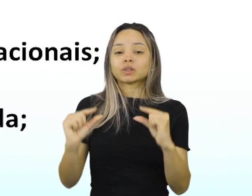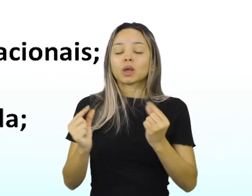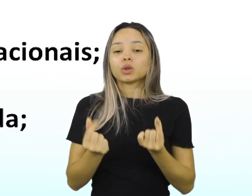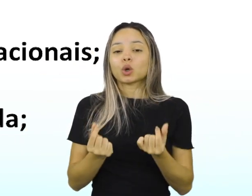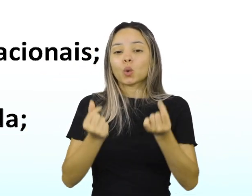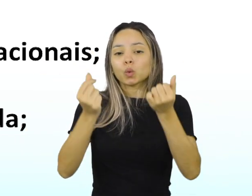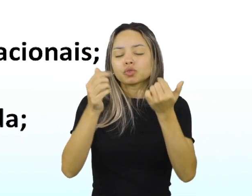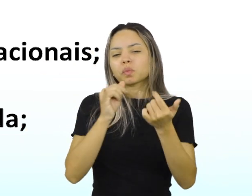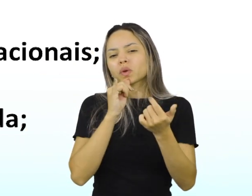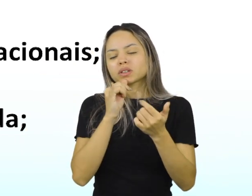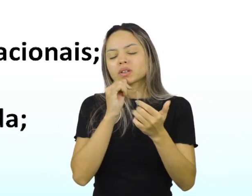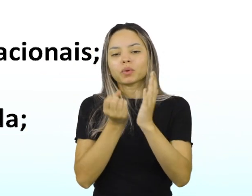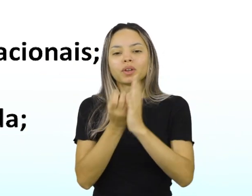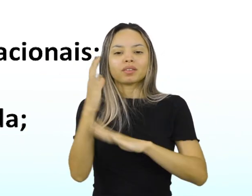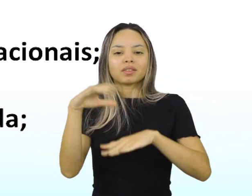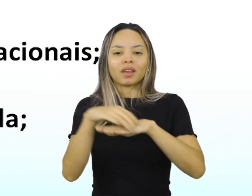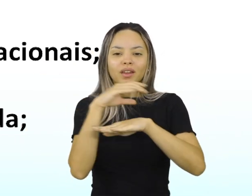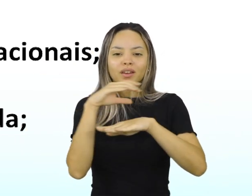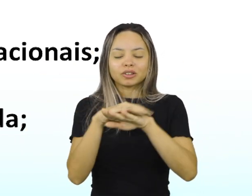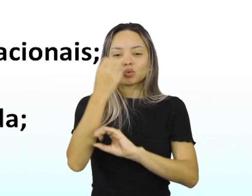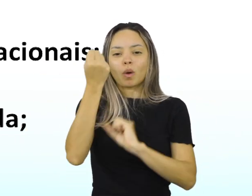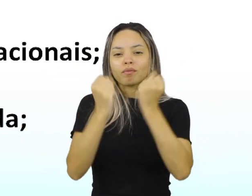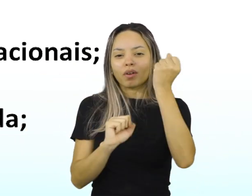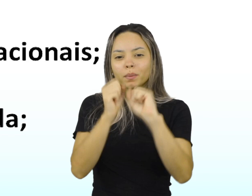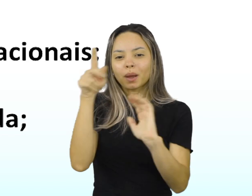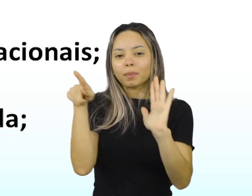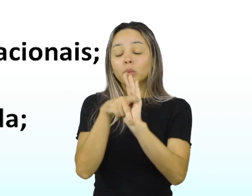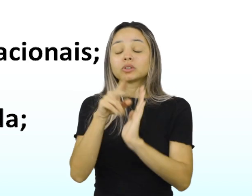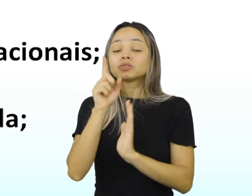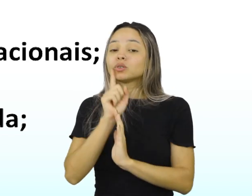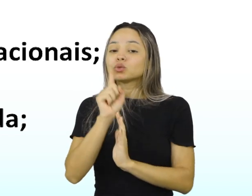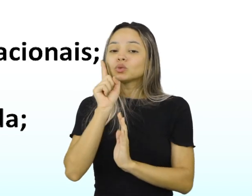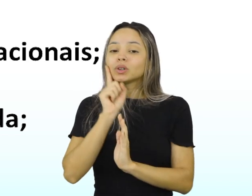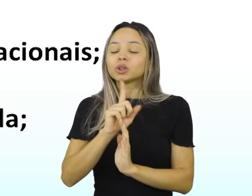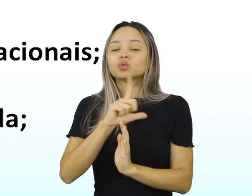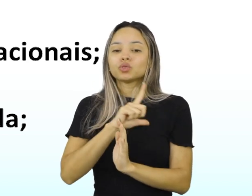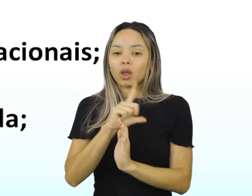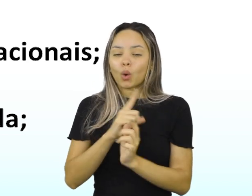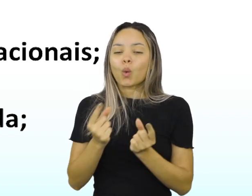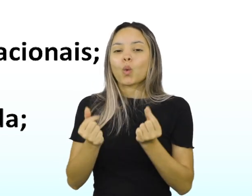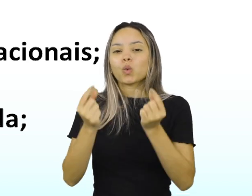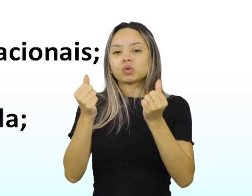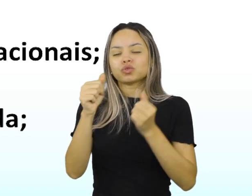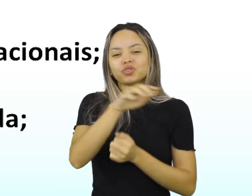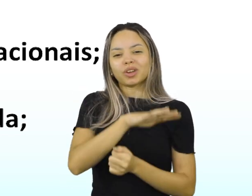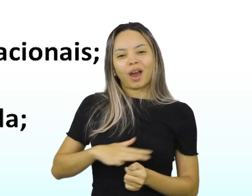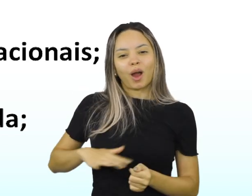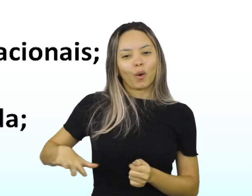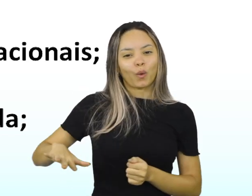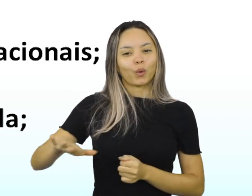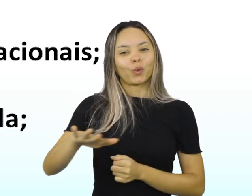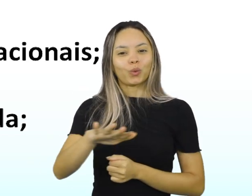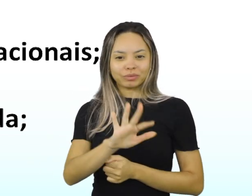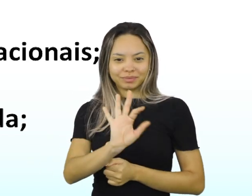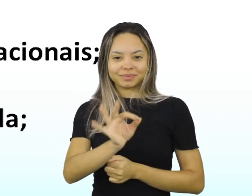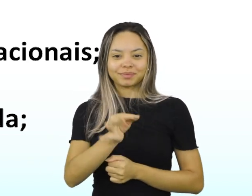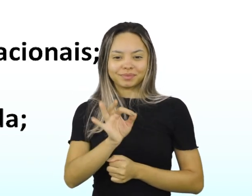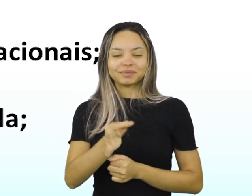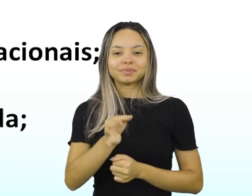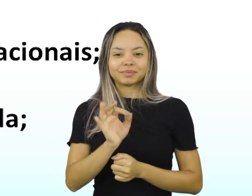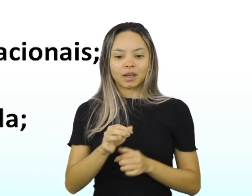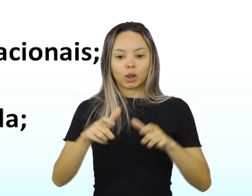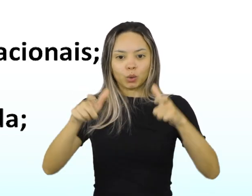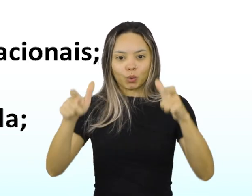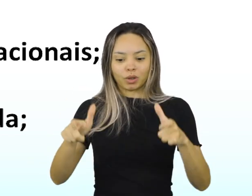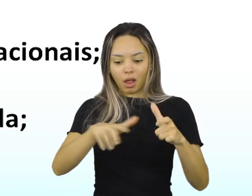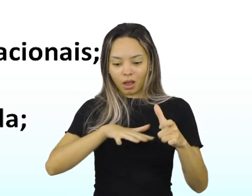que produzir tênis numa fábrica montada nos Estados Unidos tem um custo geral assim de